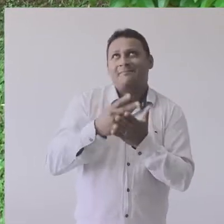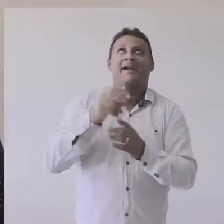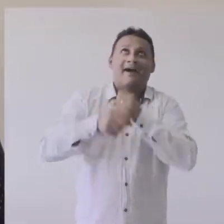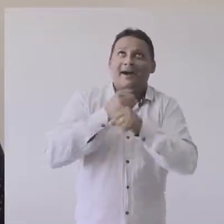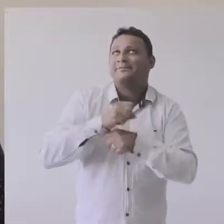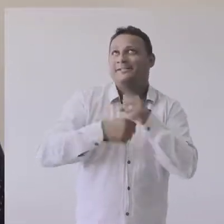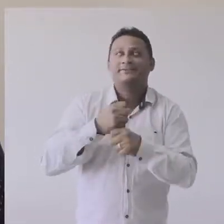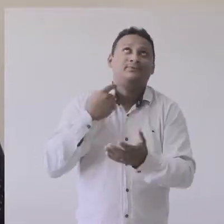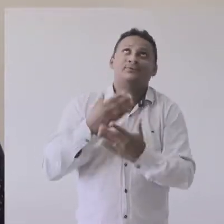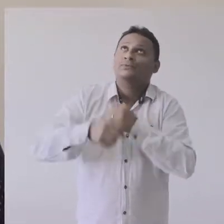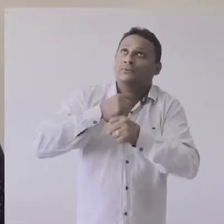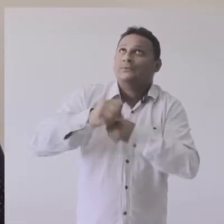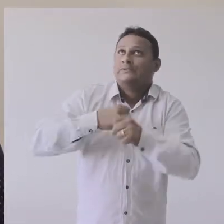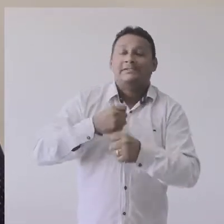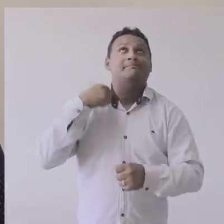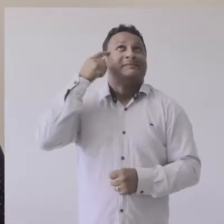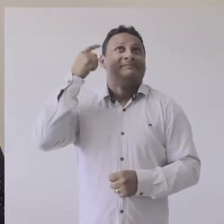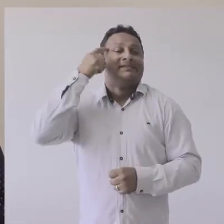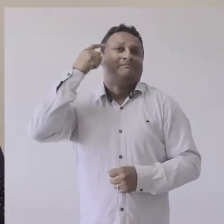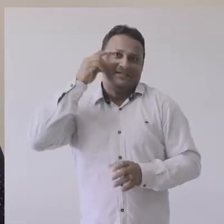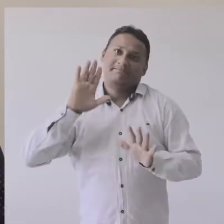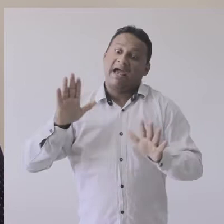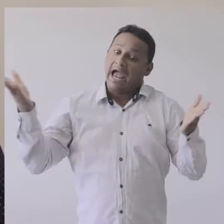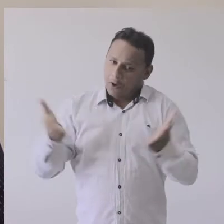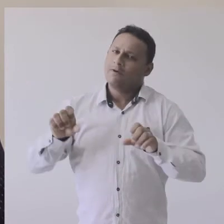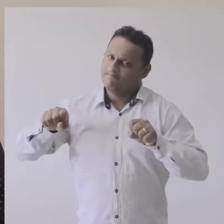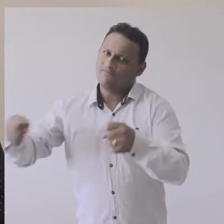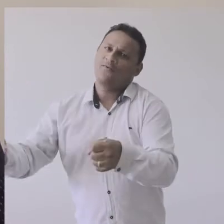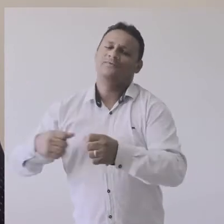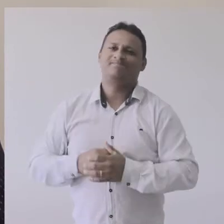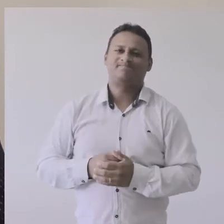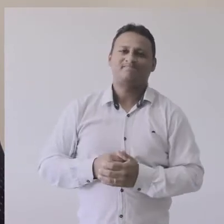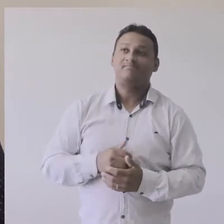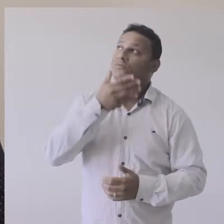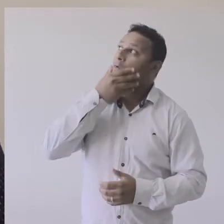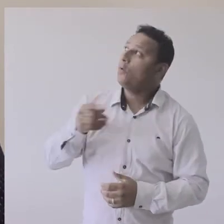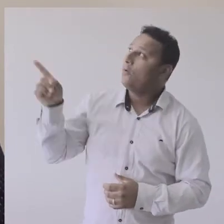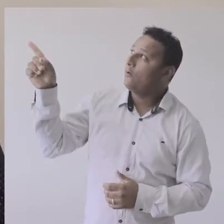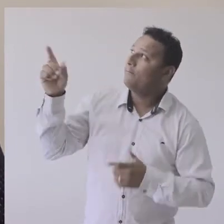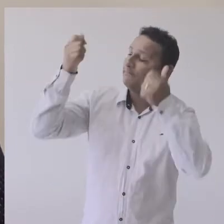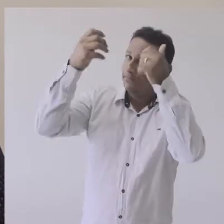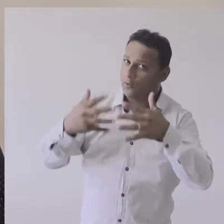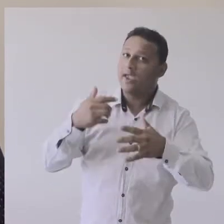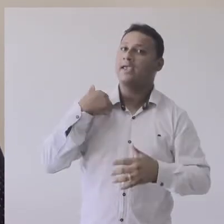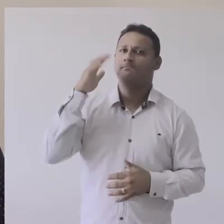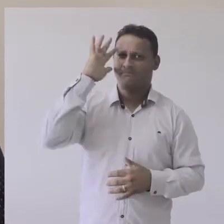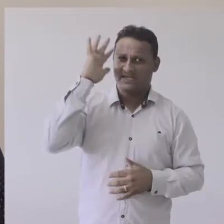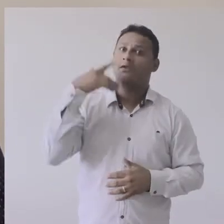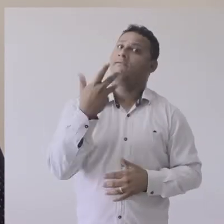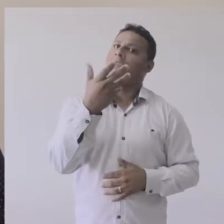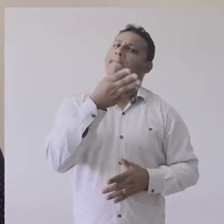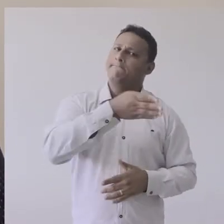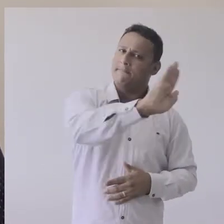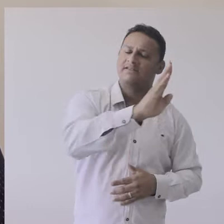mais. Em 2018, eu penso em seguir no mestrado, né? Eu espero ser efetivo no município de